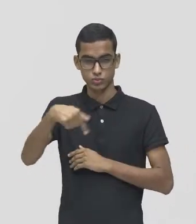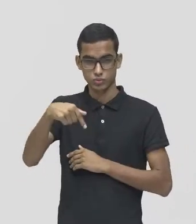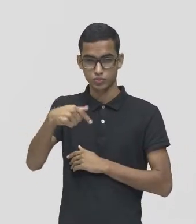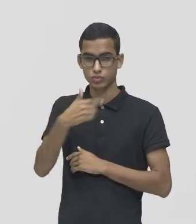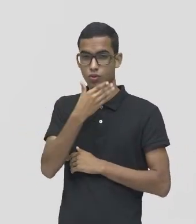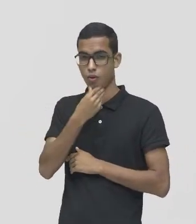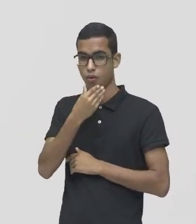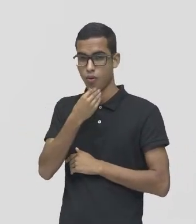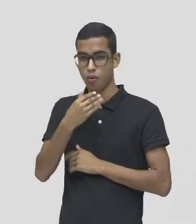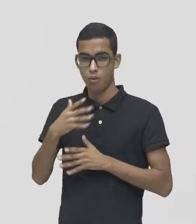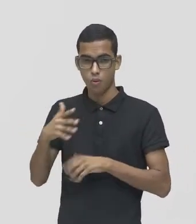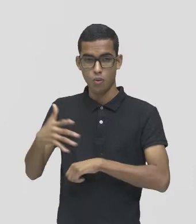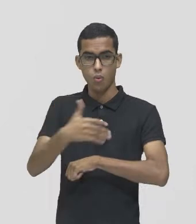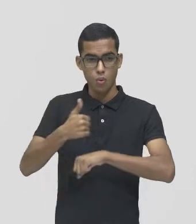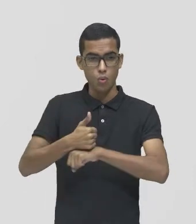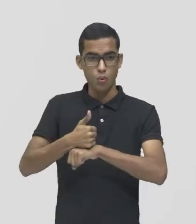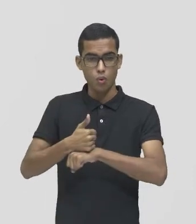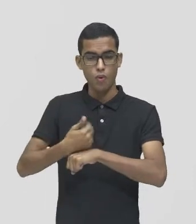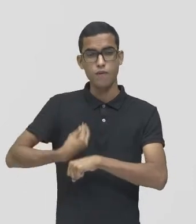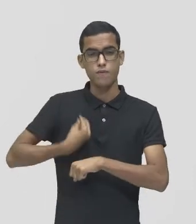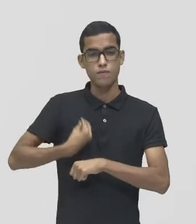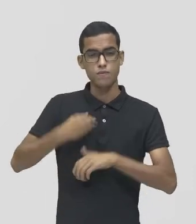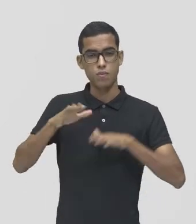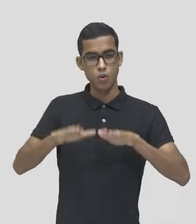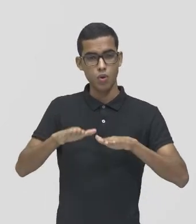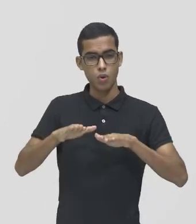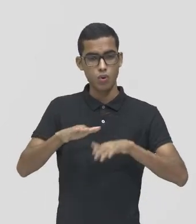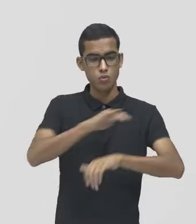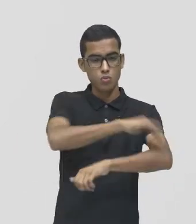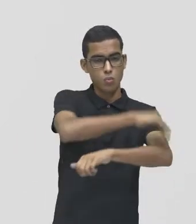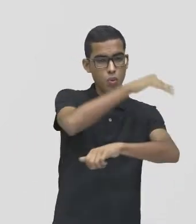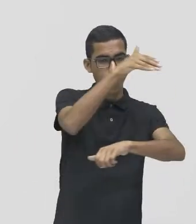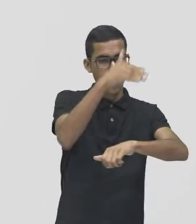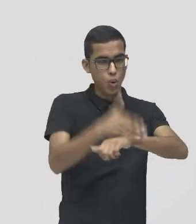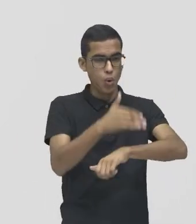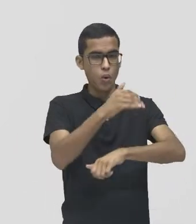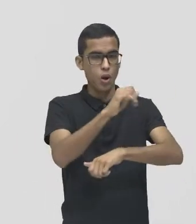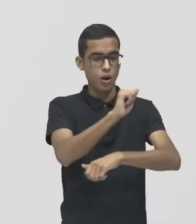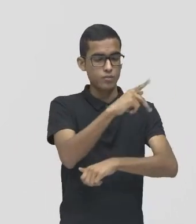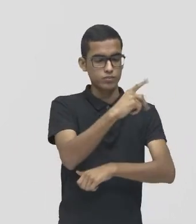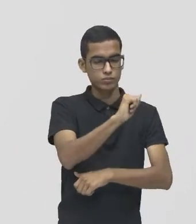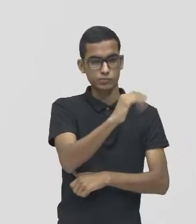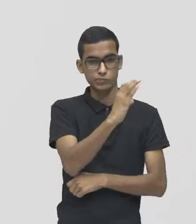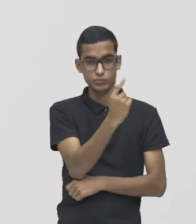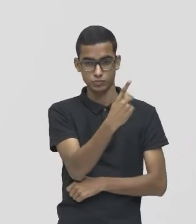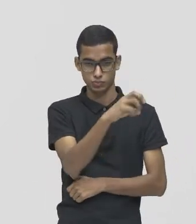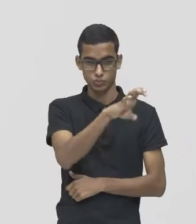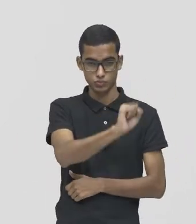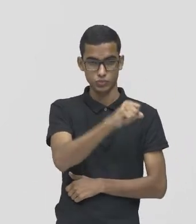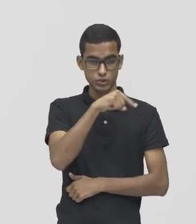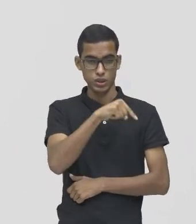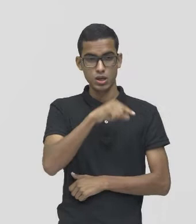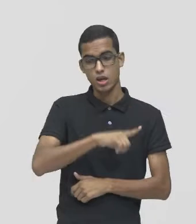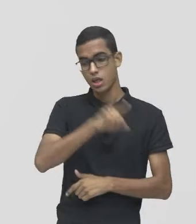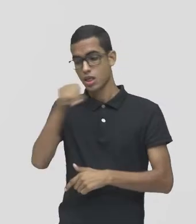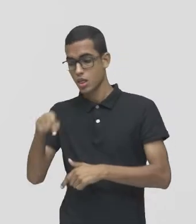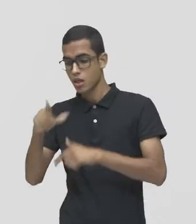colonos se fixaram entre o Oceano Atlântico e os Montes Apalaches, constituindo o